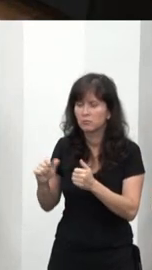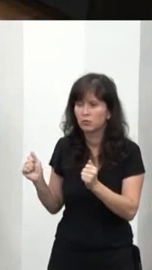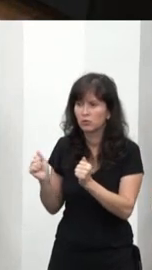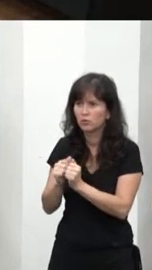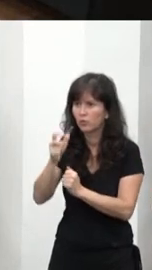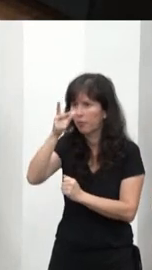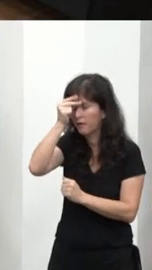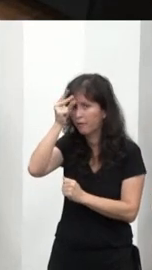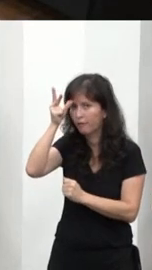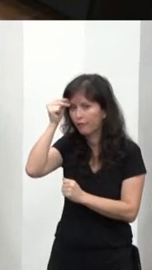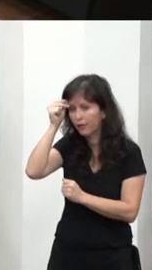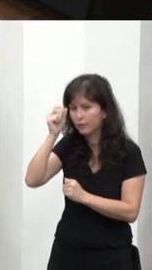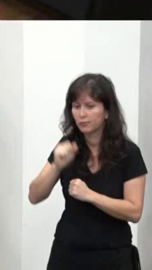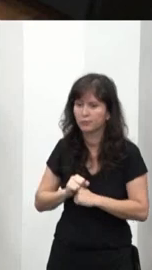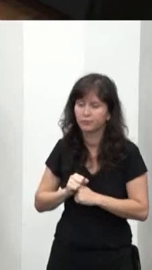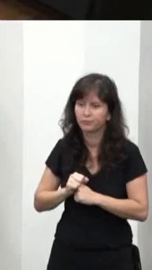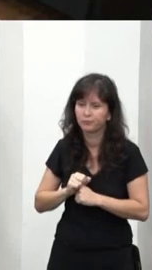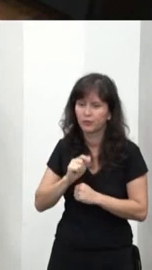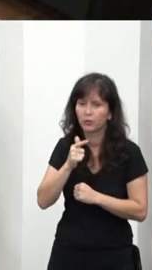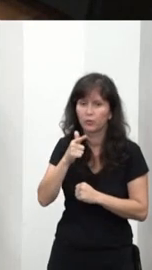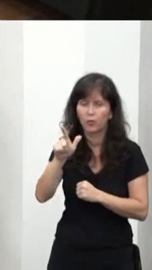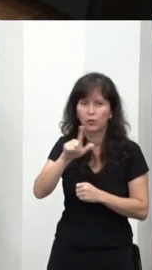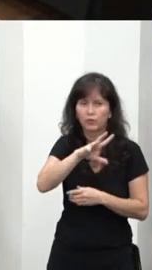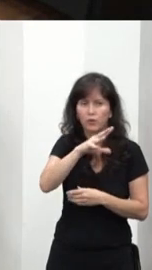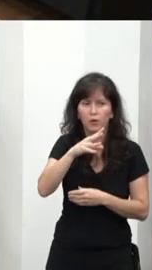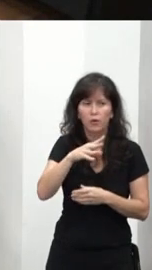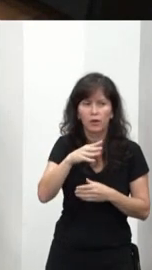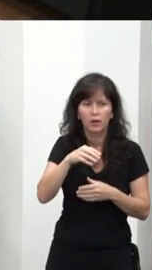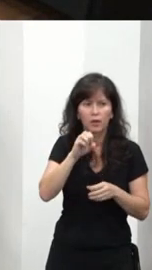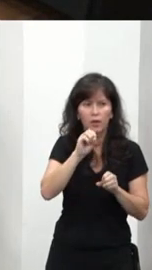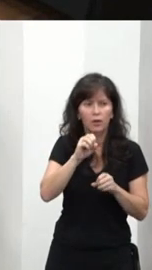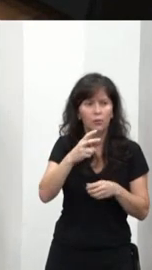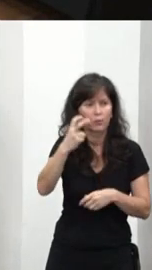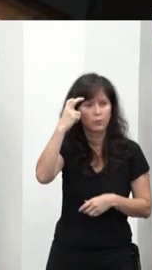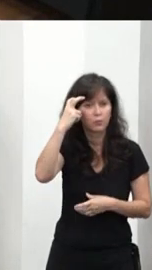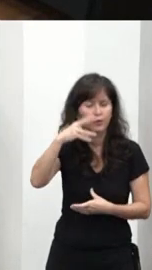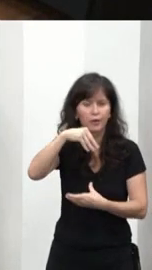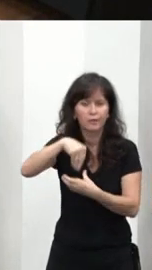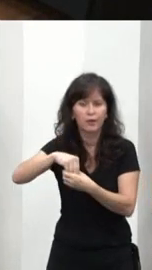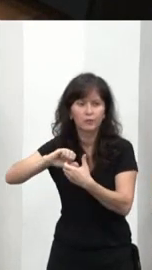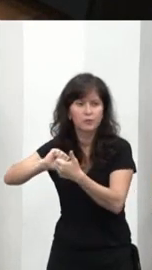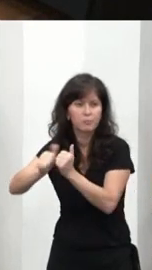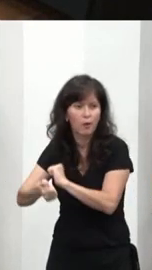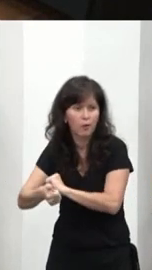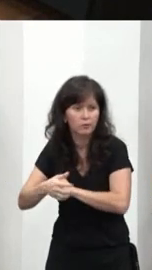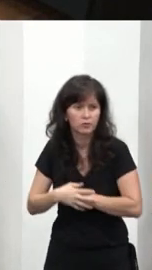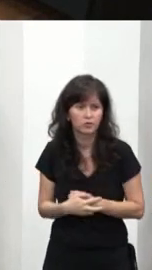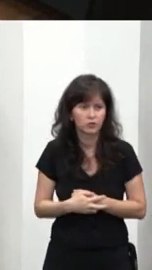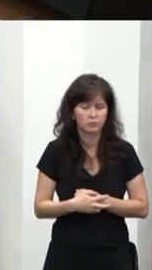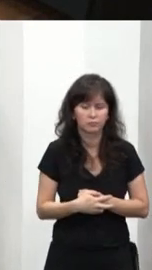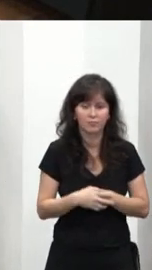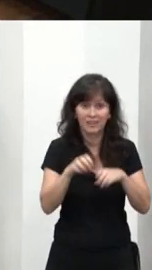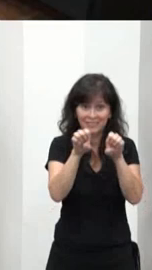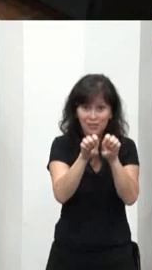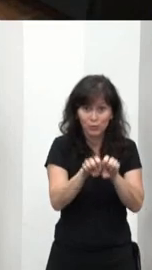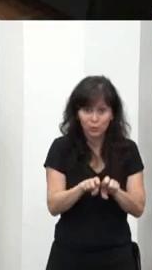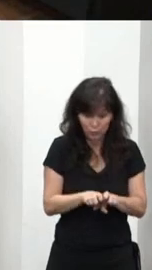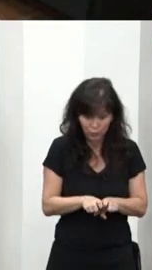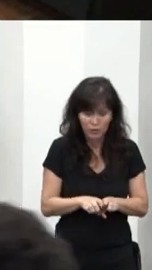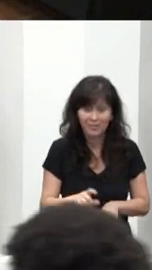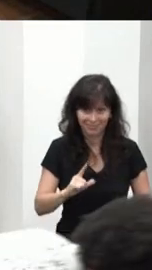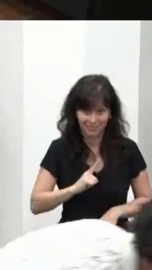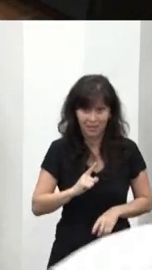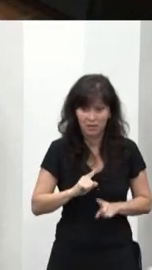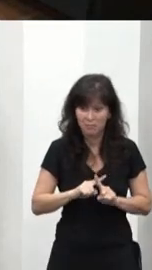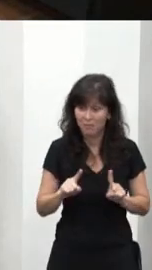o presidente com o prefeito no outro tá com o esporte mas tá na estrutura mas não tem ninguém essa questão então não tem ninguém